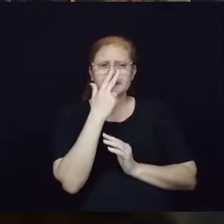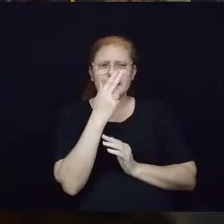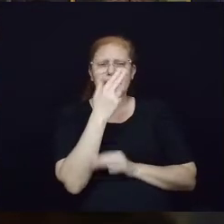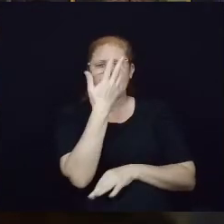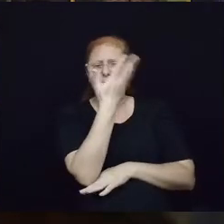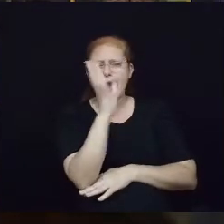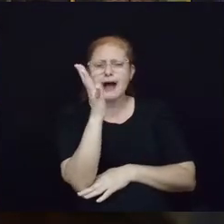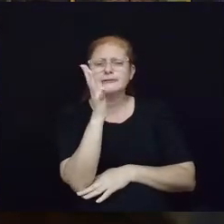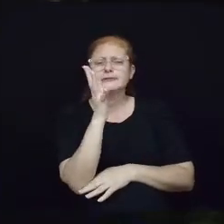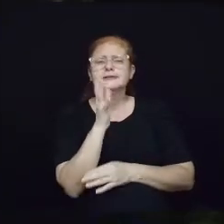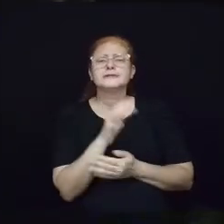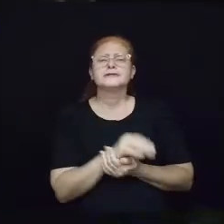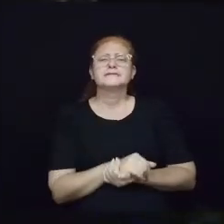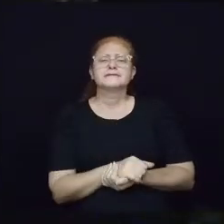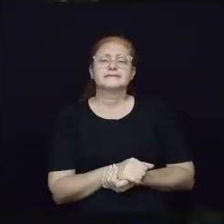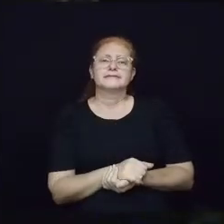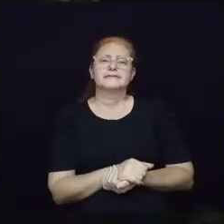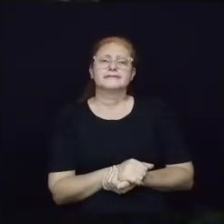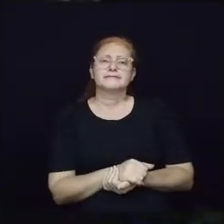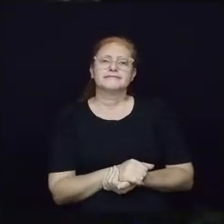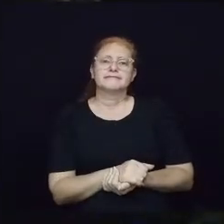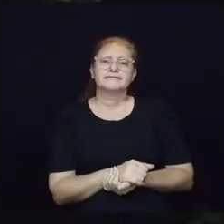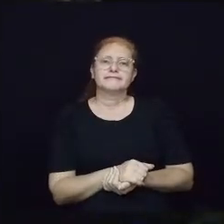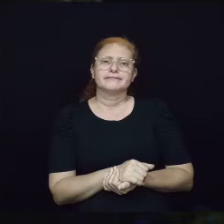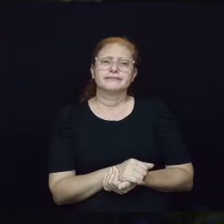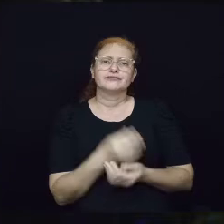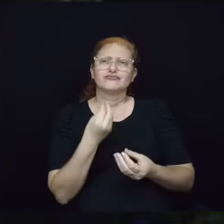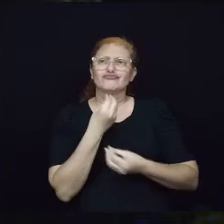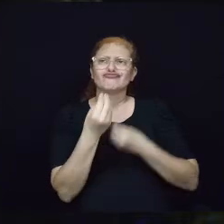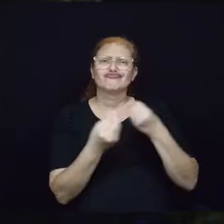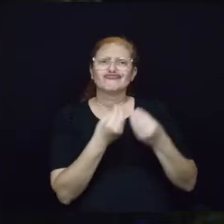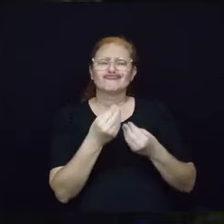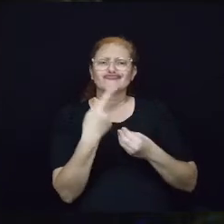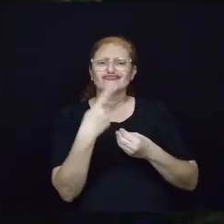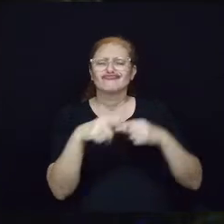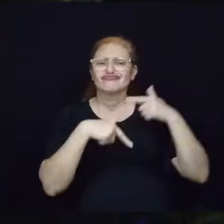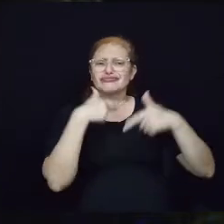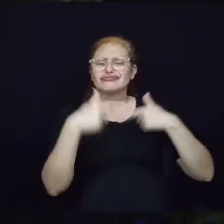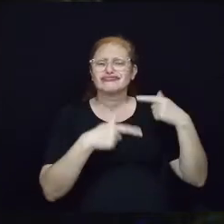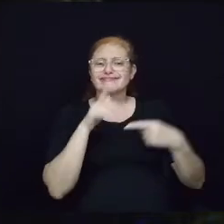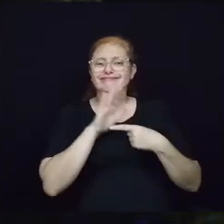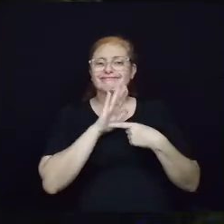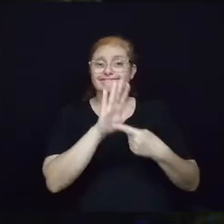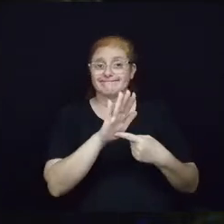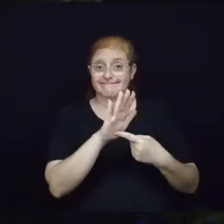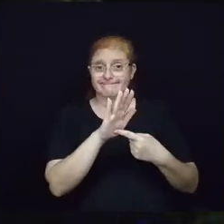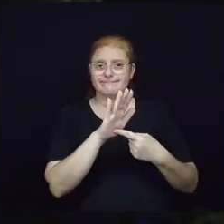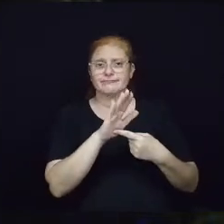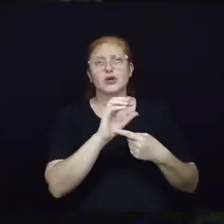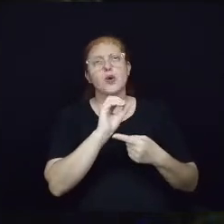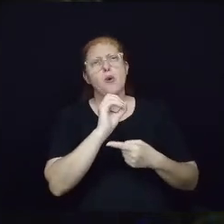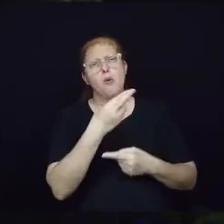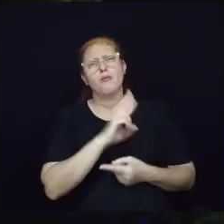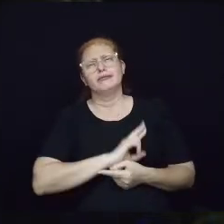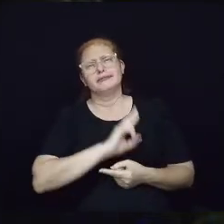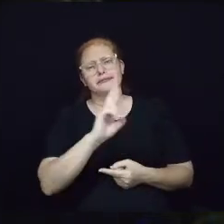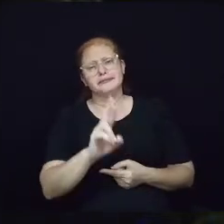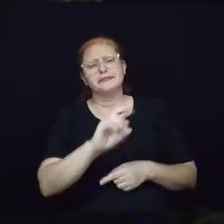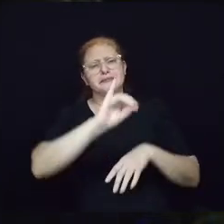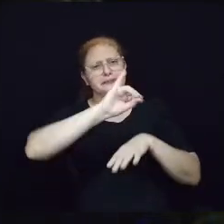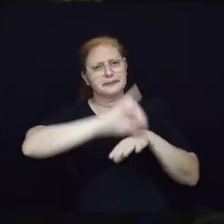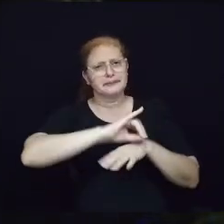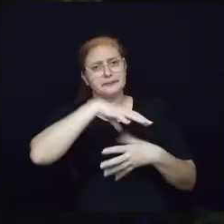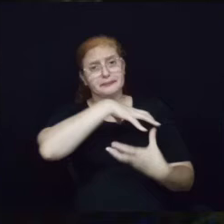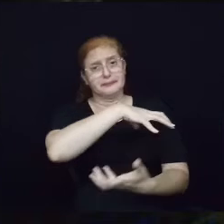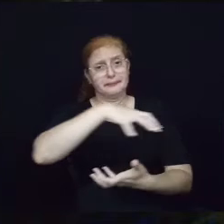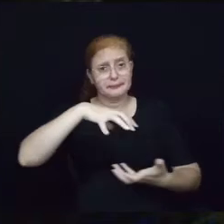parece uma árvore, é que é como se as tuas obras mostrassem ou representassem esses